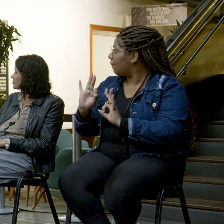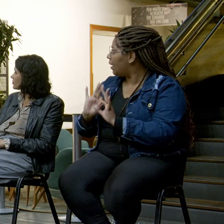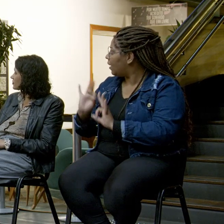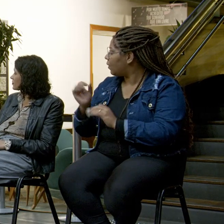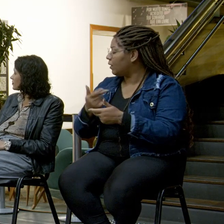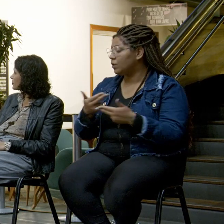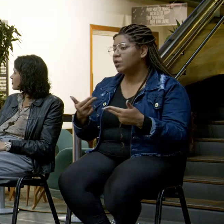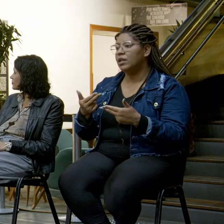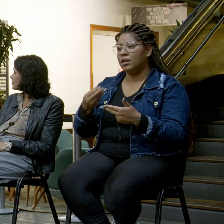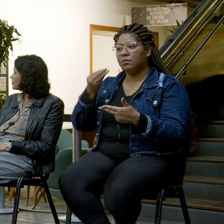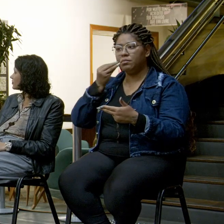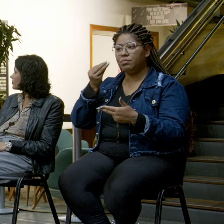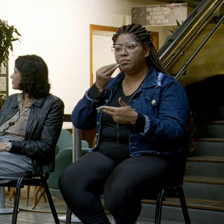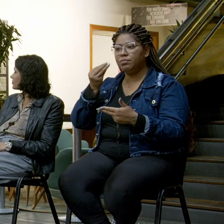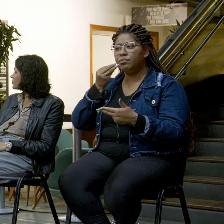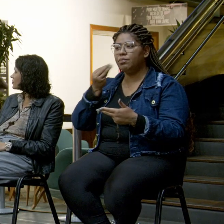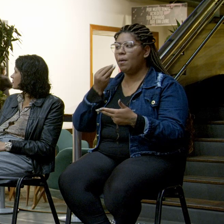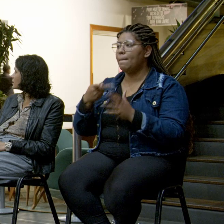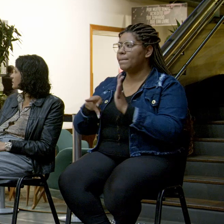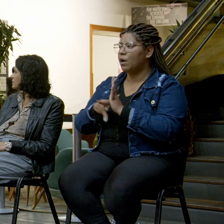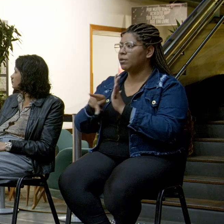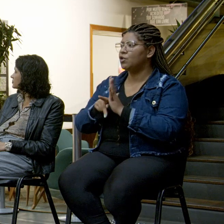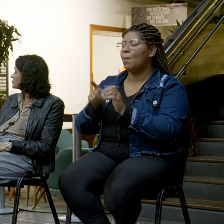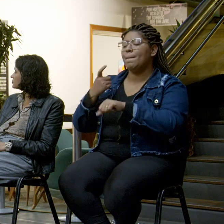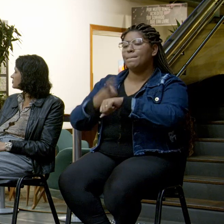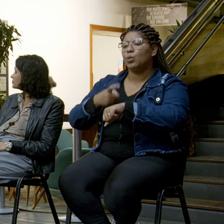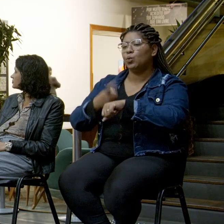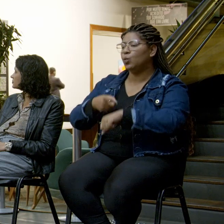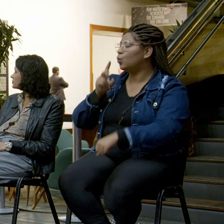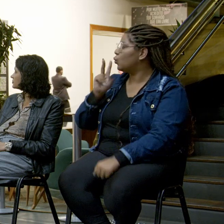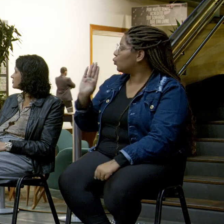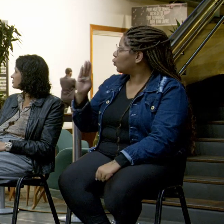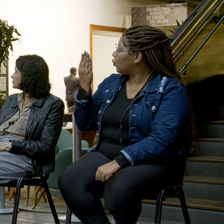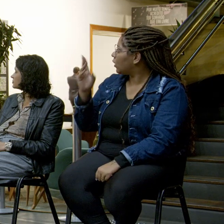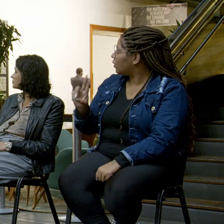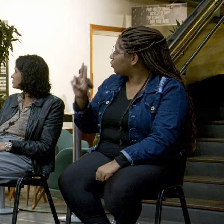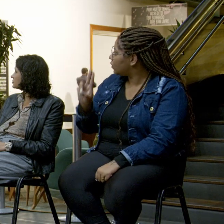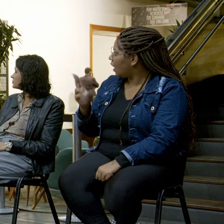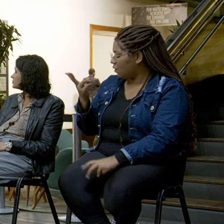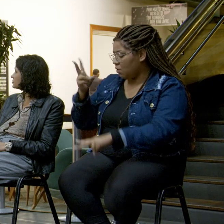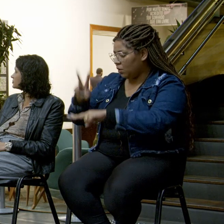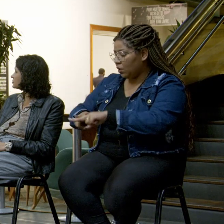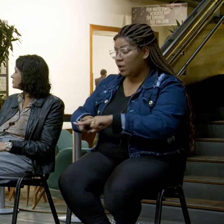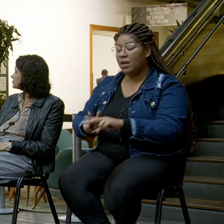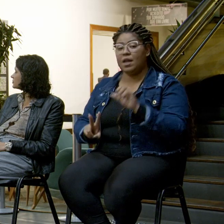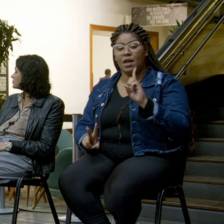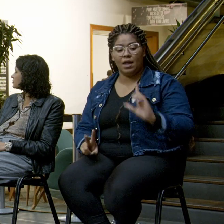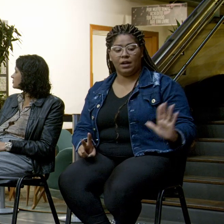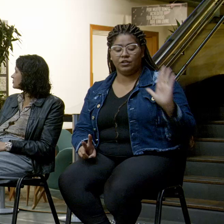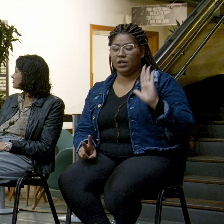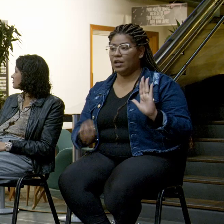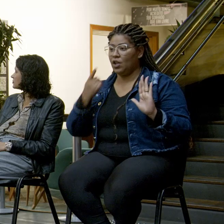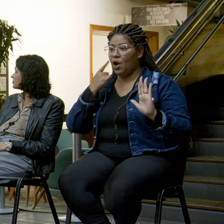essa espécie de tacape de madeira muito dura que daria o golpe final no prisioneiro. E à direita, elas estão despelando